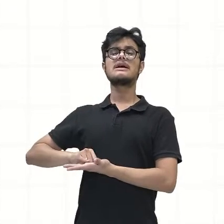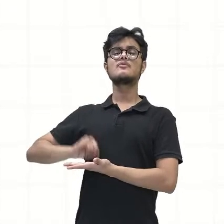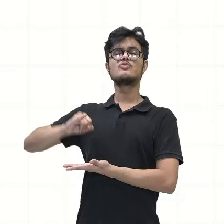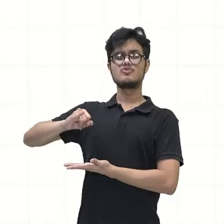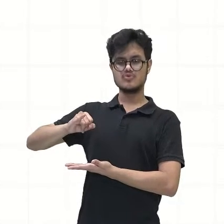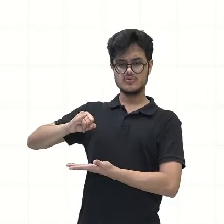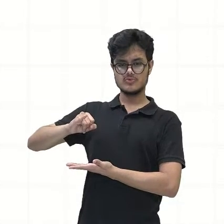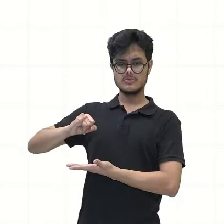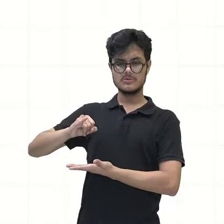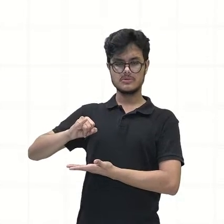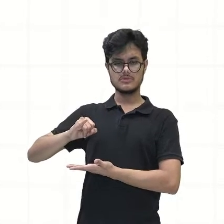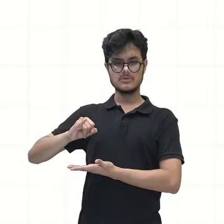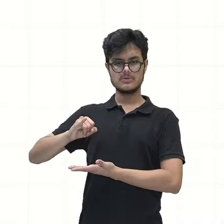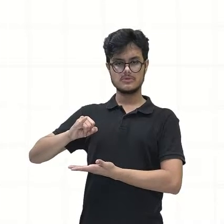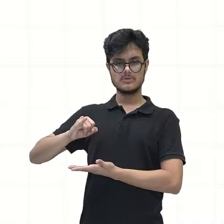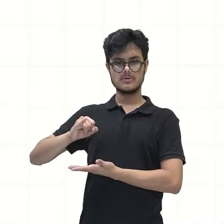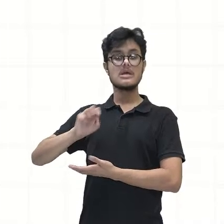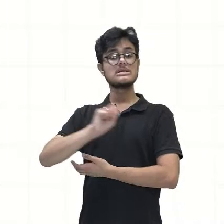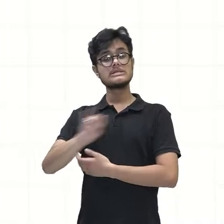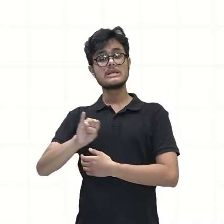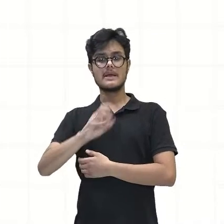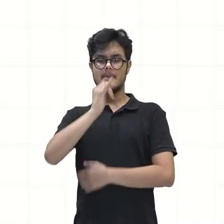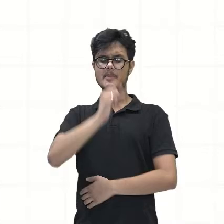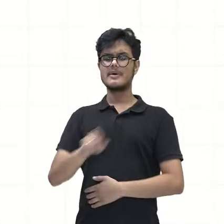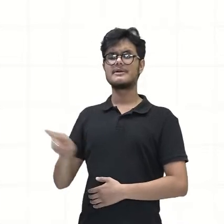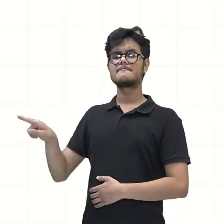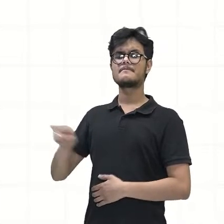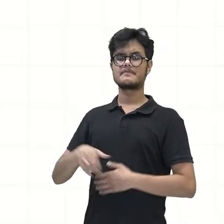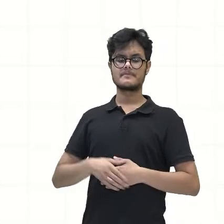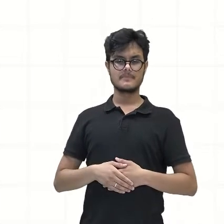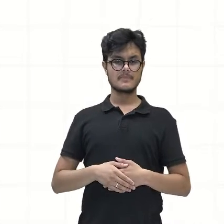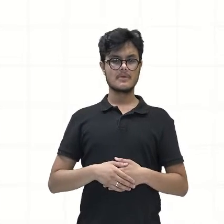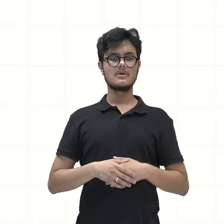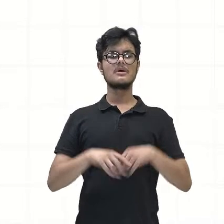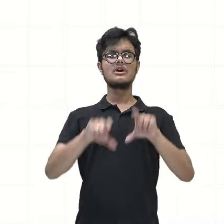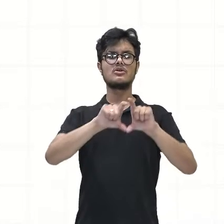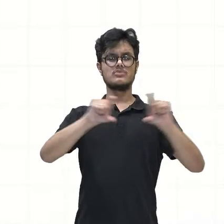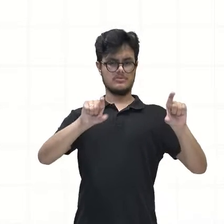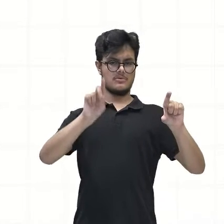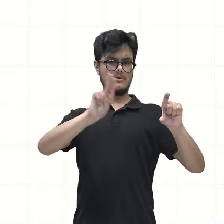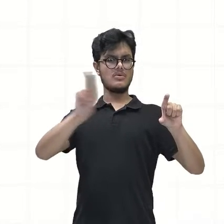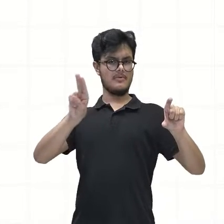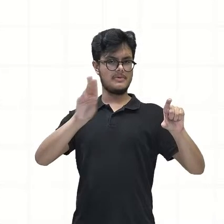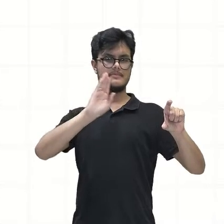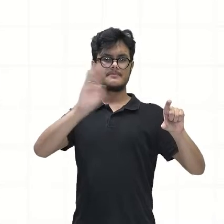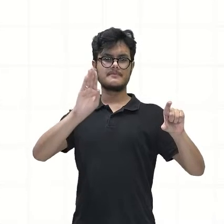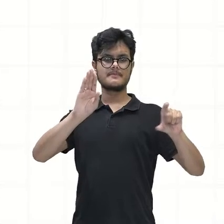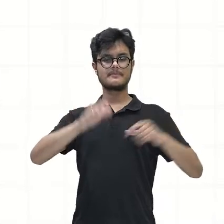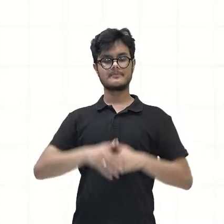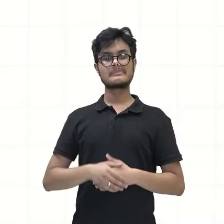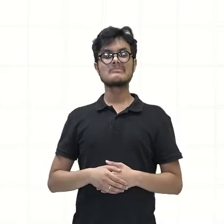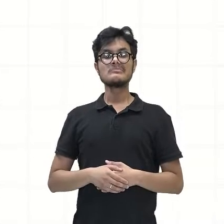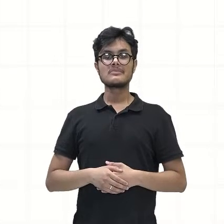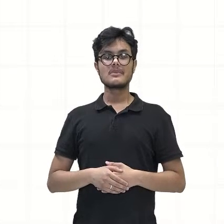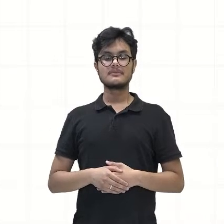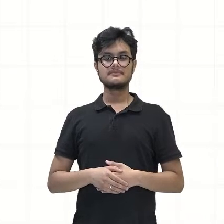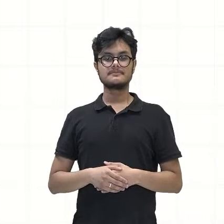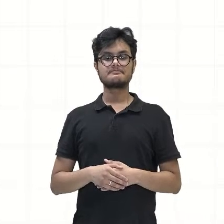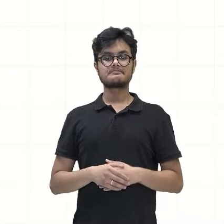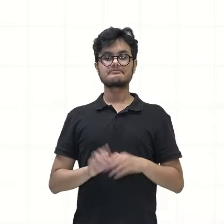observar aqui, primeiro o título, que é a taxa de juros,